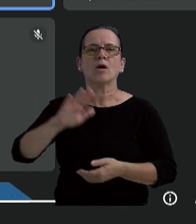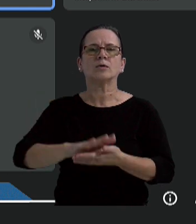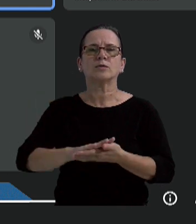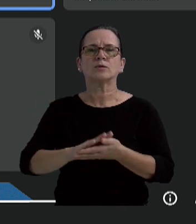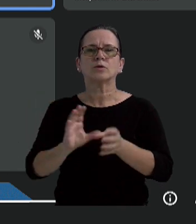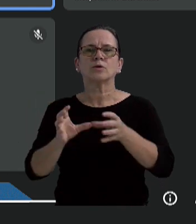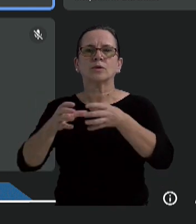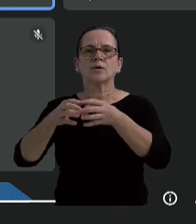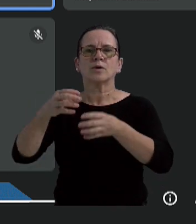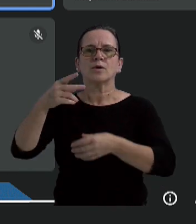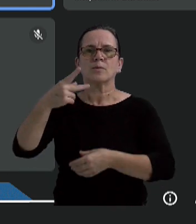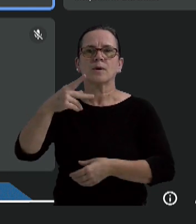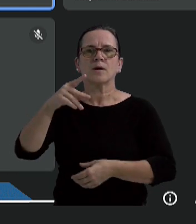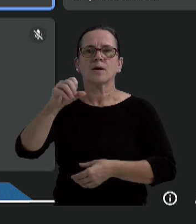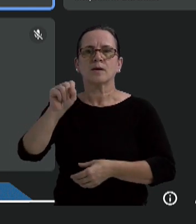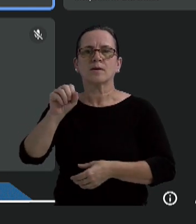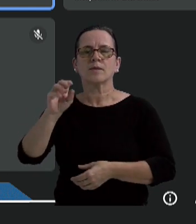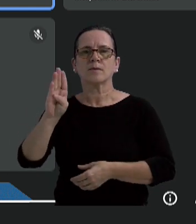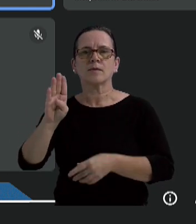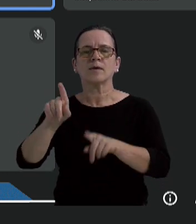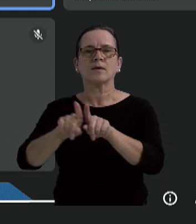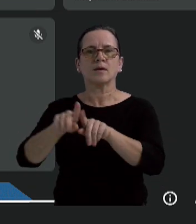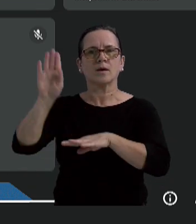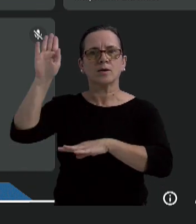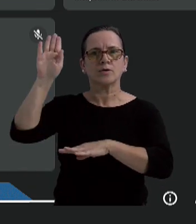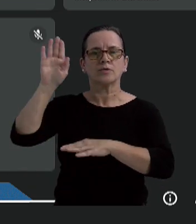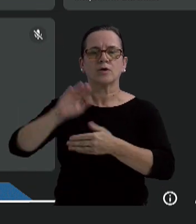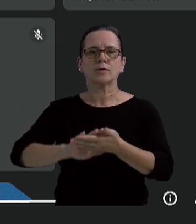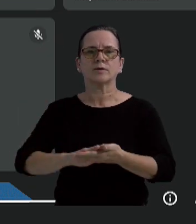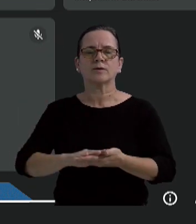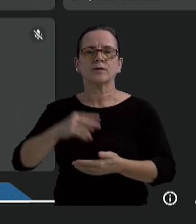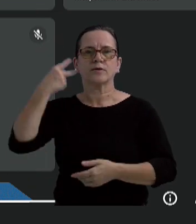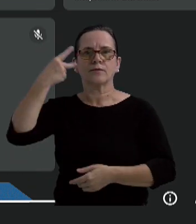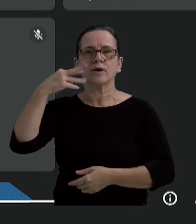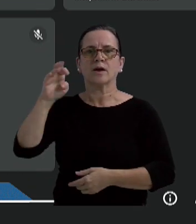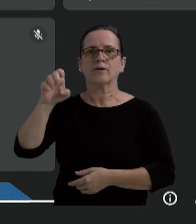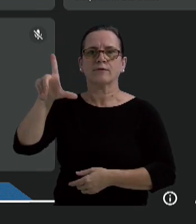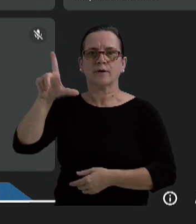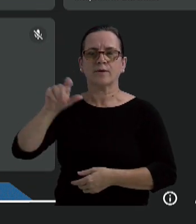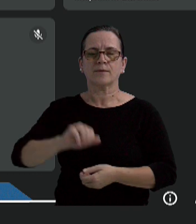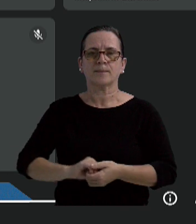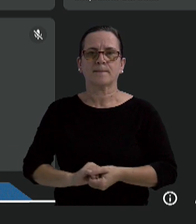PSB questão de ordem Presidente perfeito Vereador Rafael